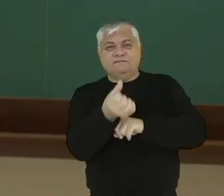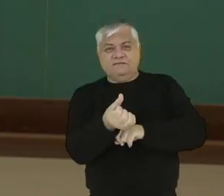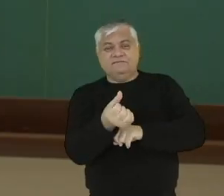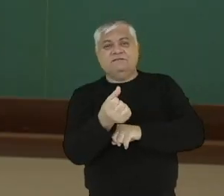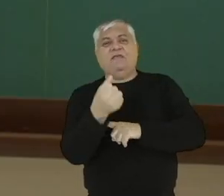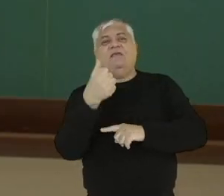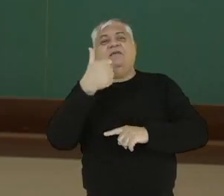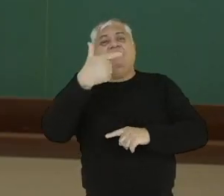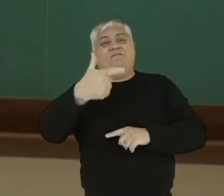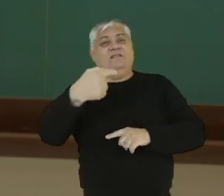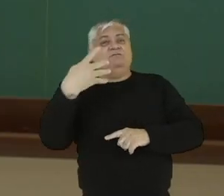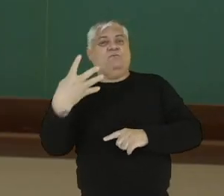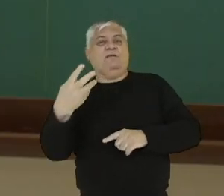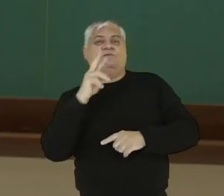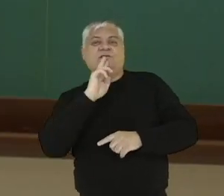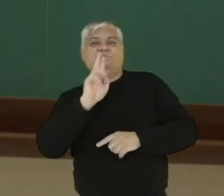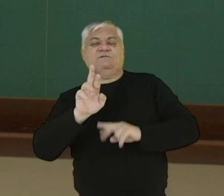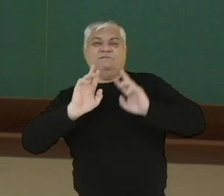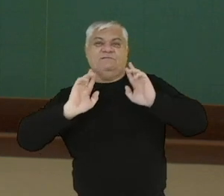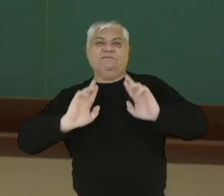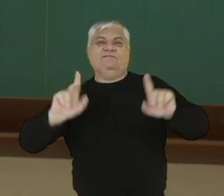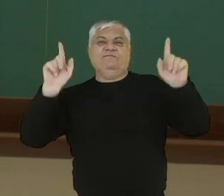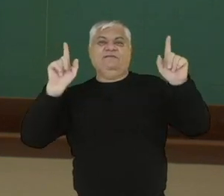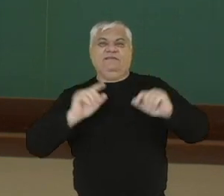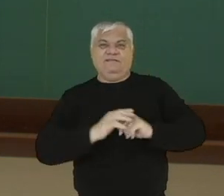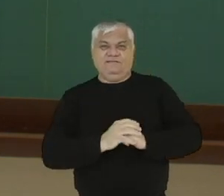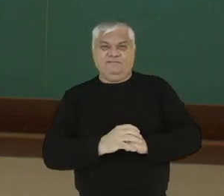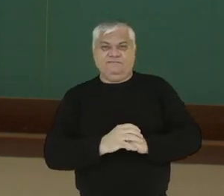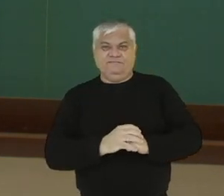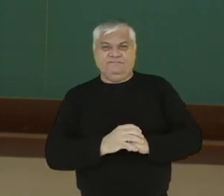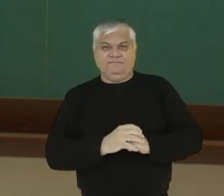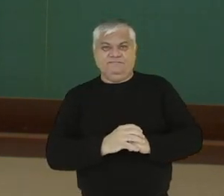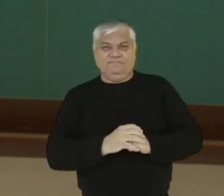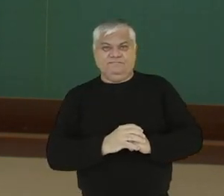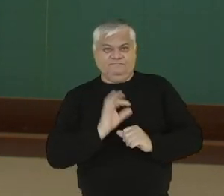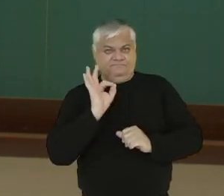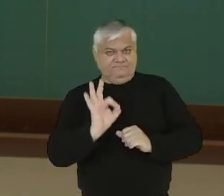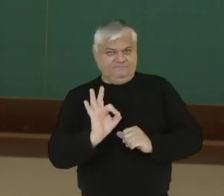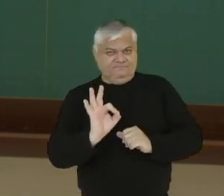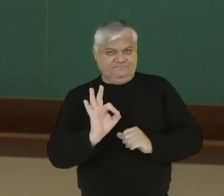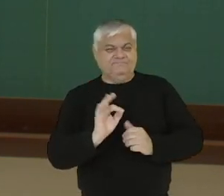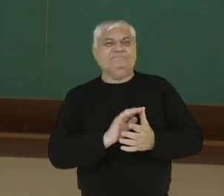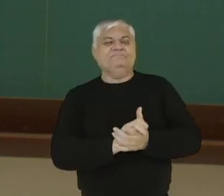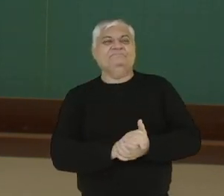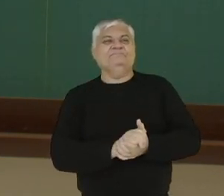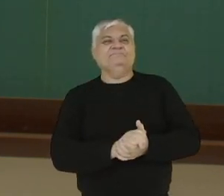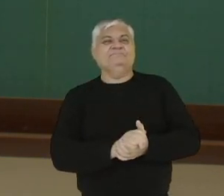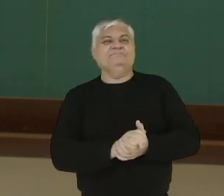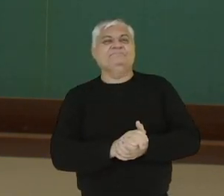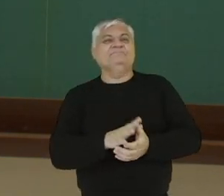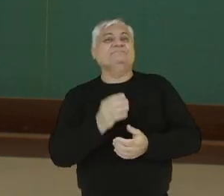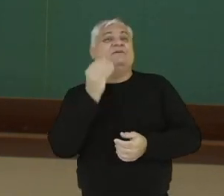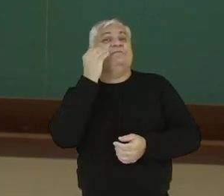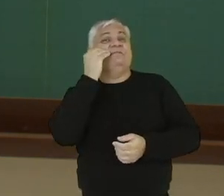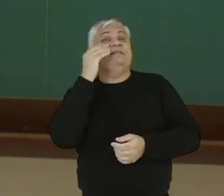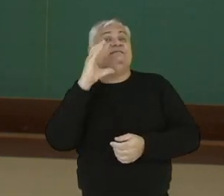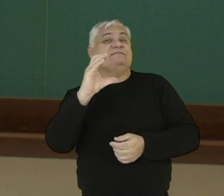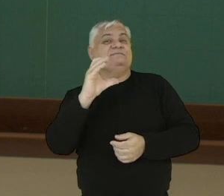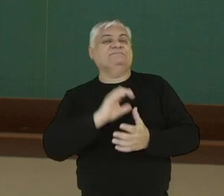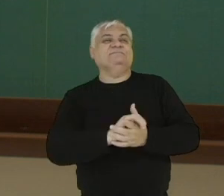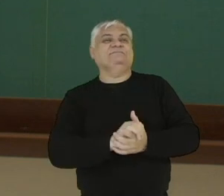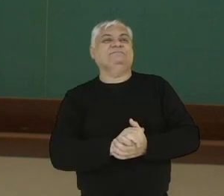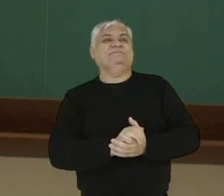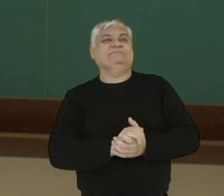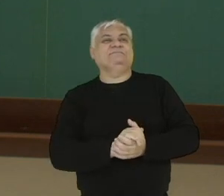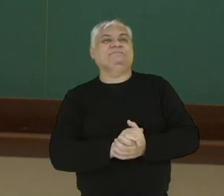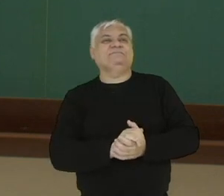tenho 24 resultados diferentes para esse jogo. Beleza? Agora nós vamos fazer a letra C.